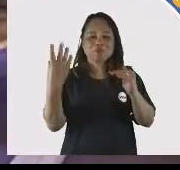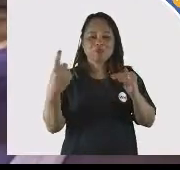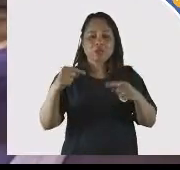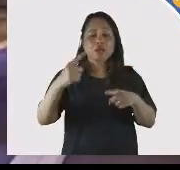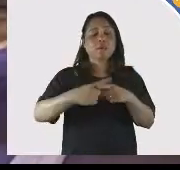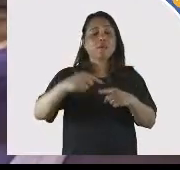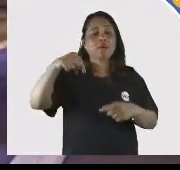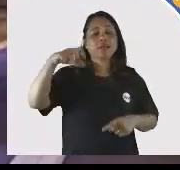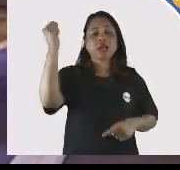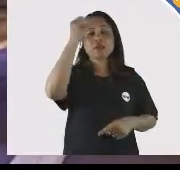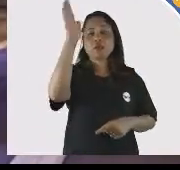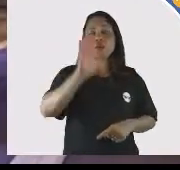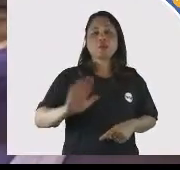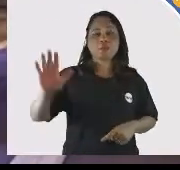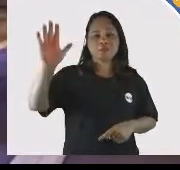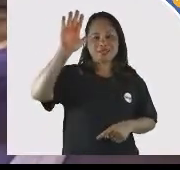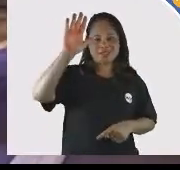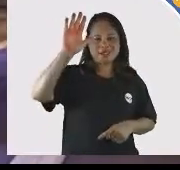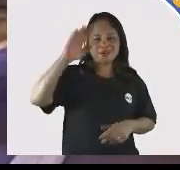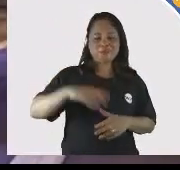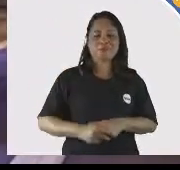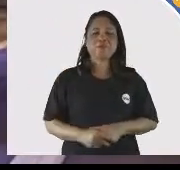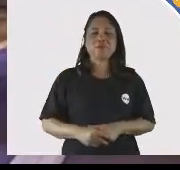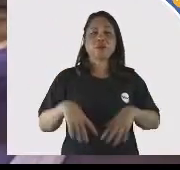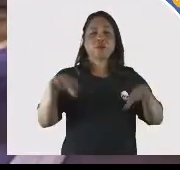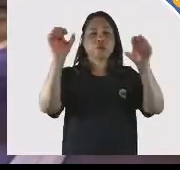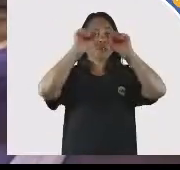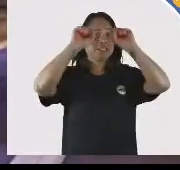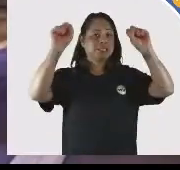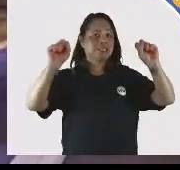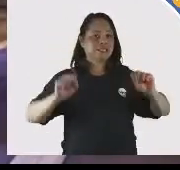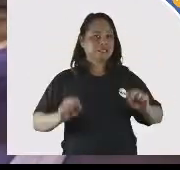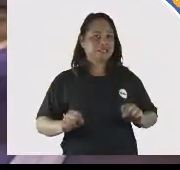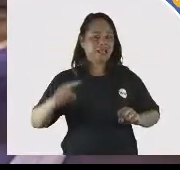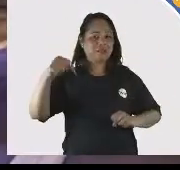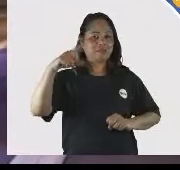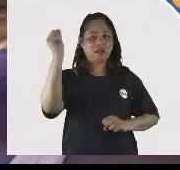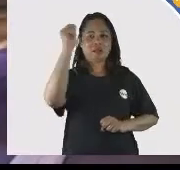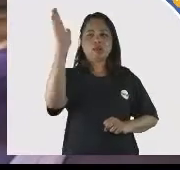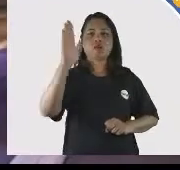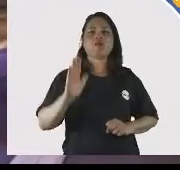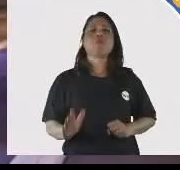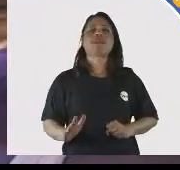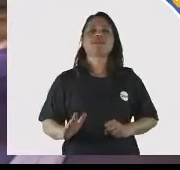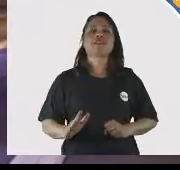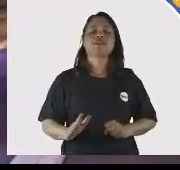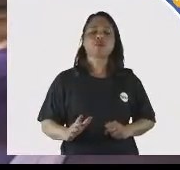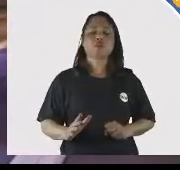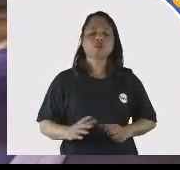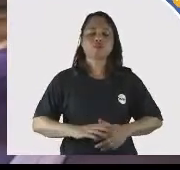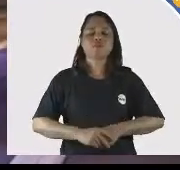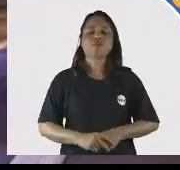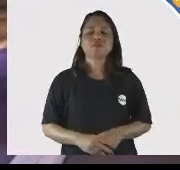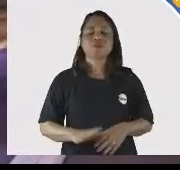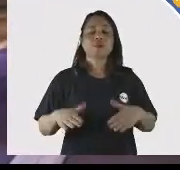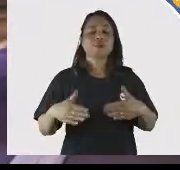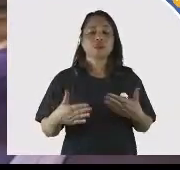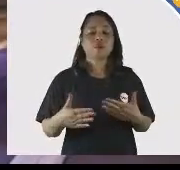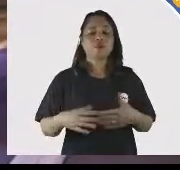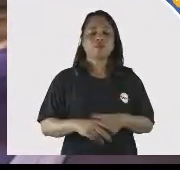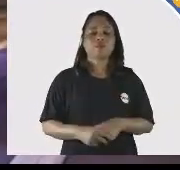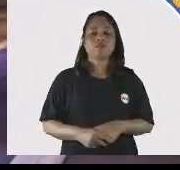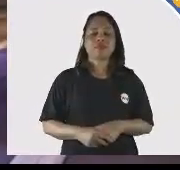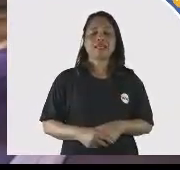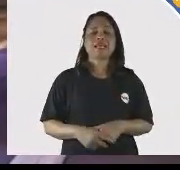muitos outros países o sistema ele ele é suportado Bom dia sim ou